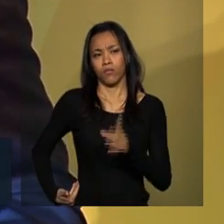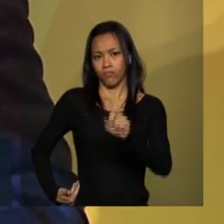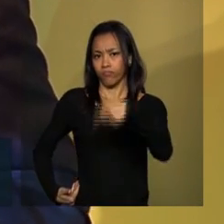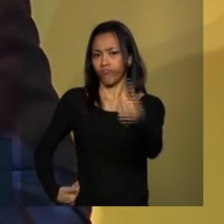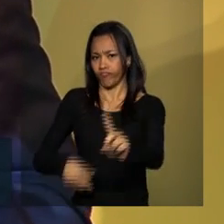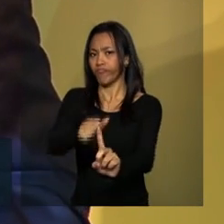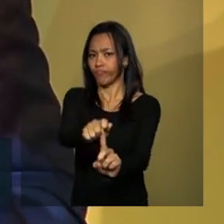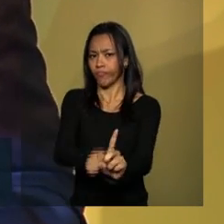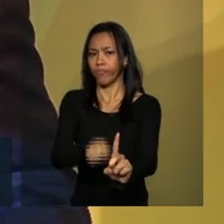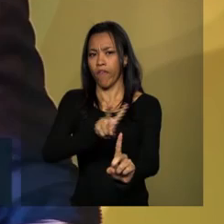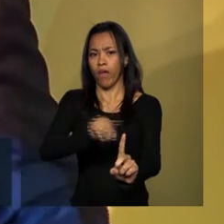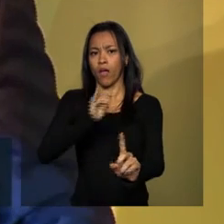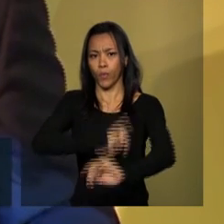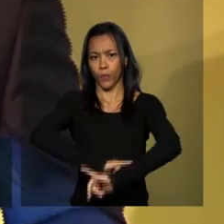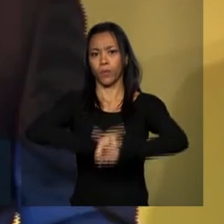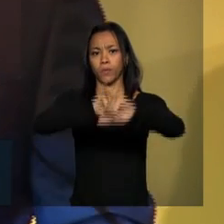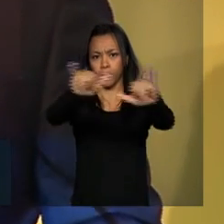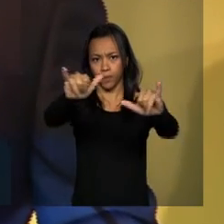seguinte agora.